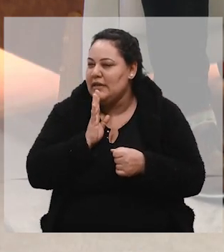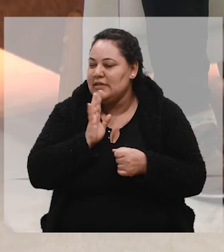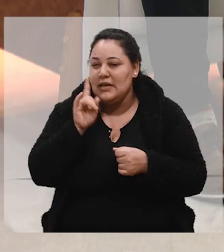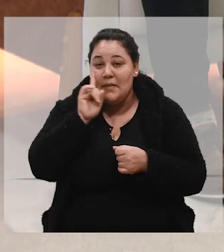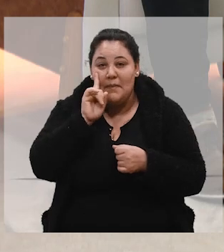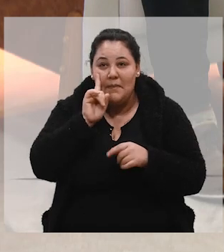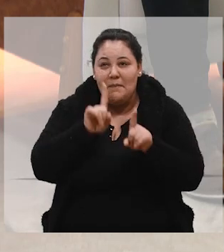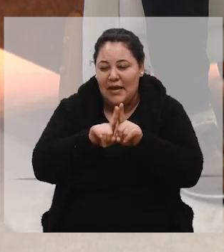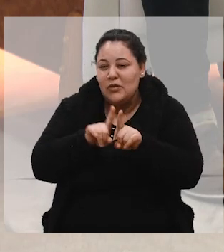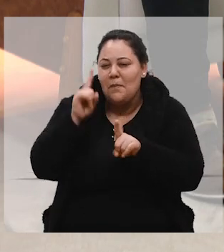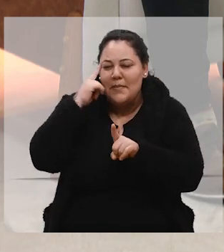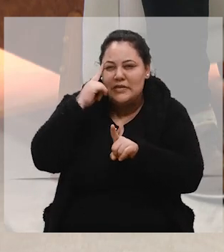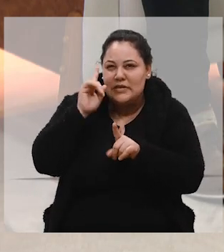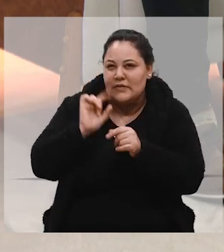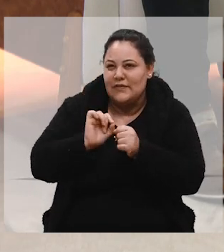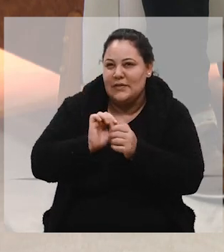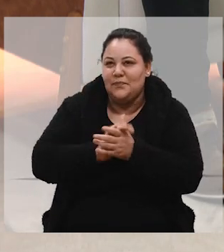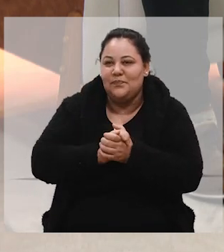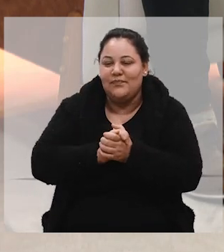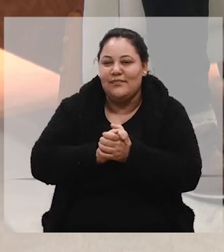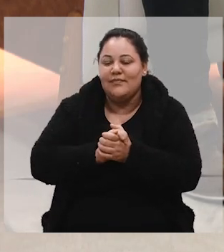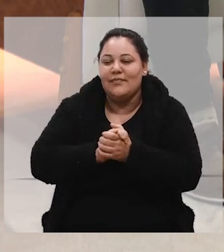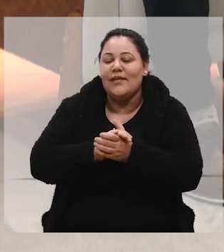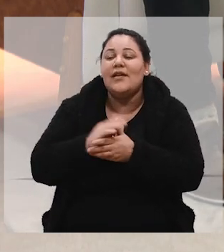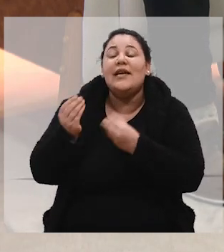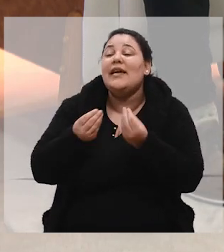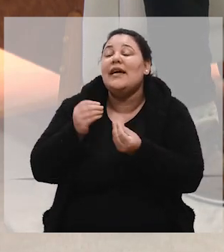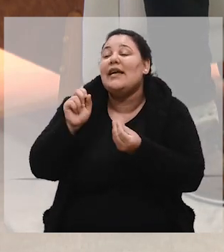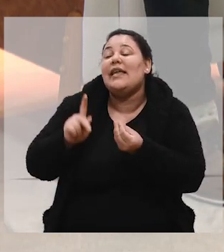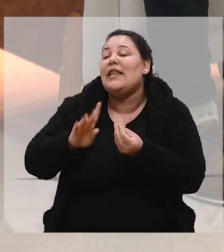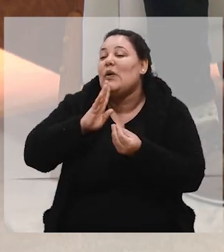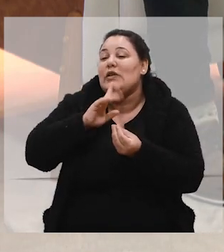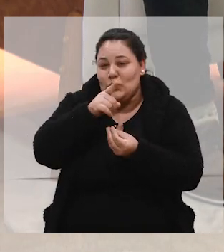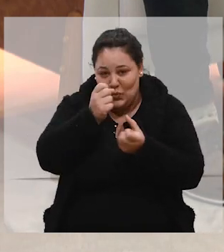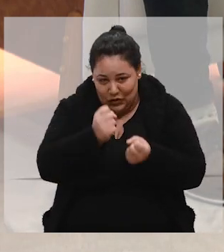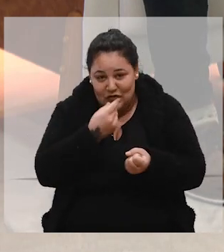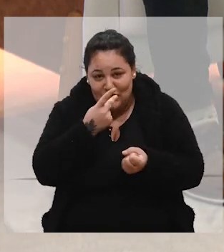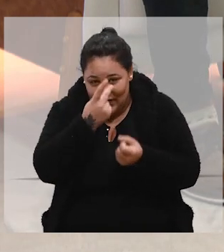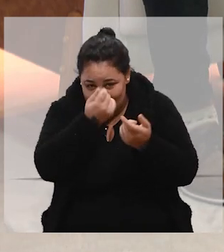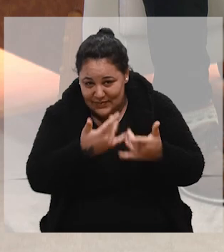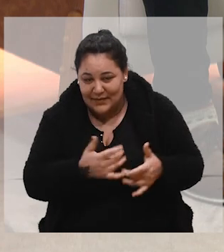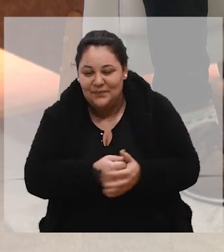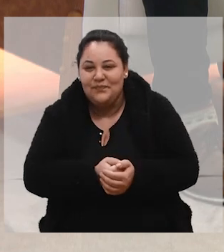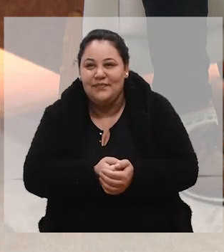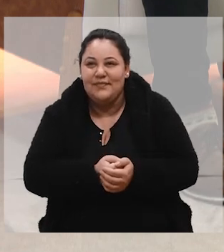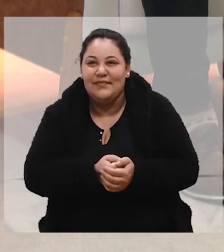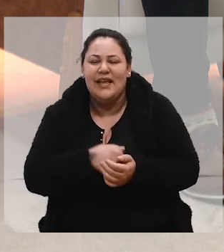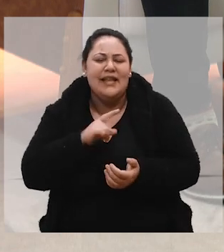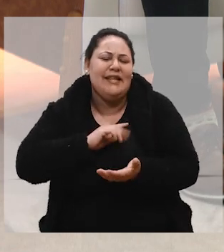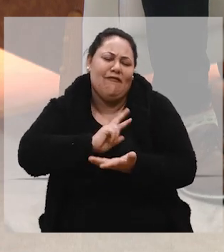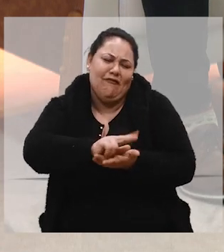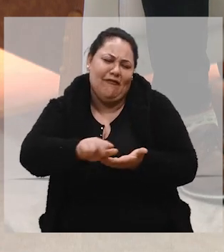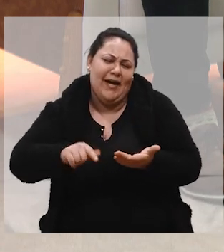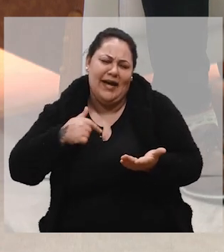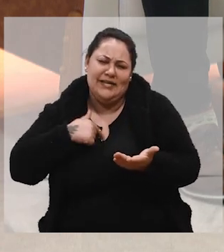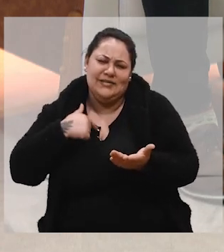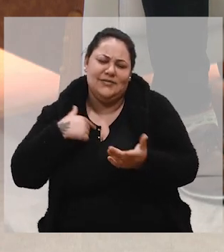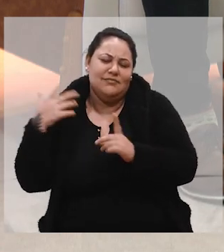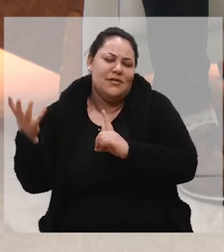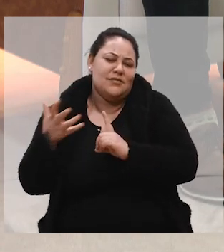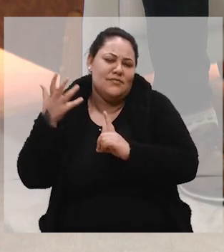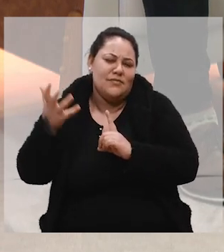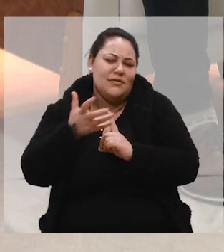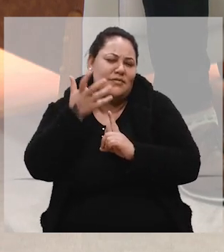conhecem. A gente não conhece, como é que é, então, para quem não conhece? Bem, tem vários, eu me inspirei